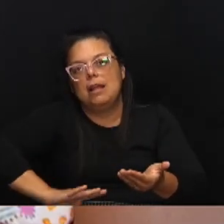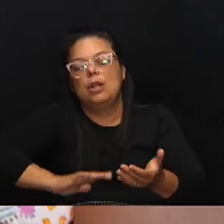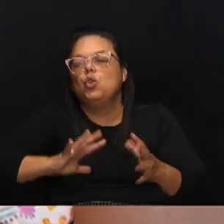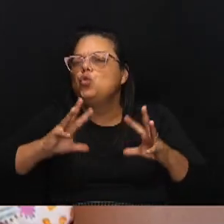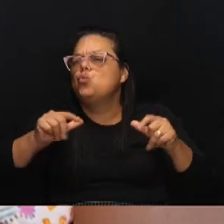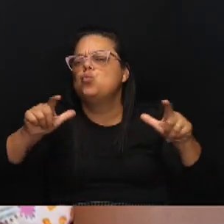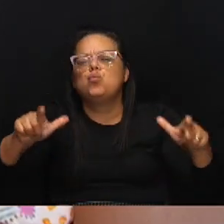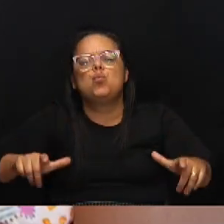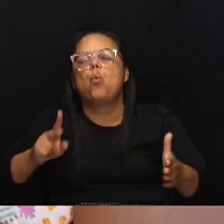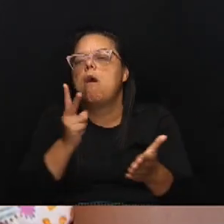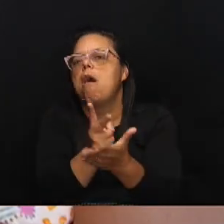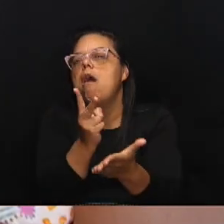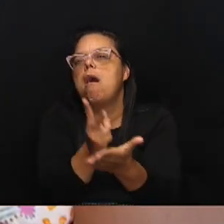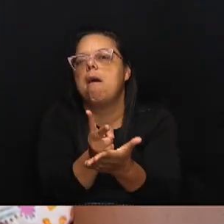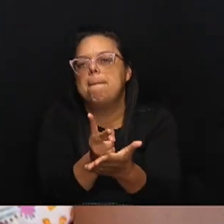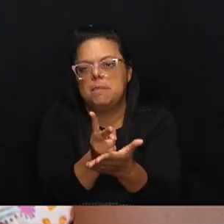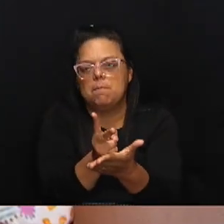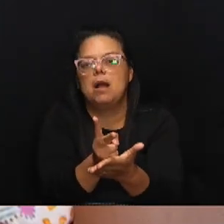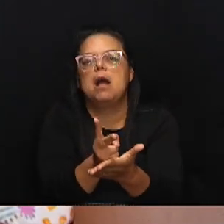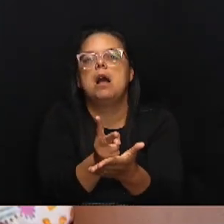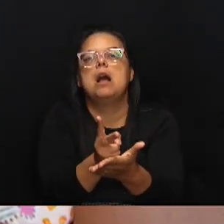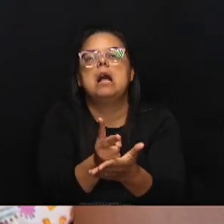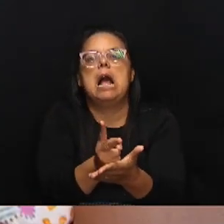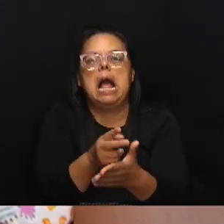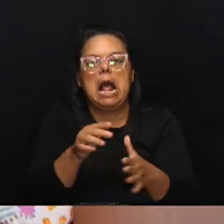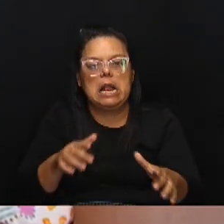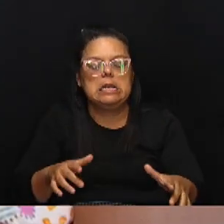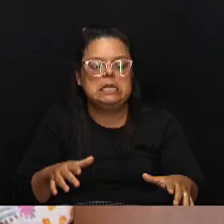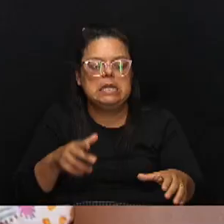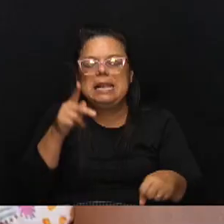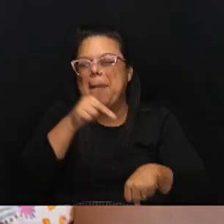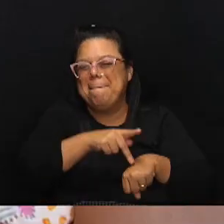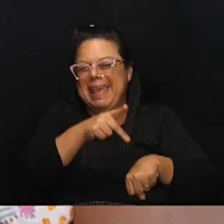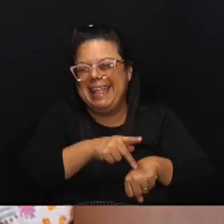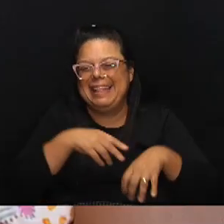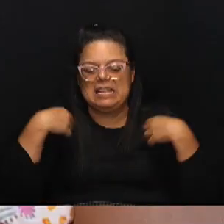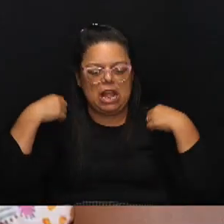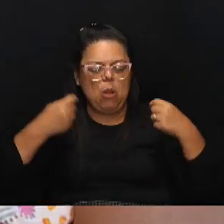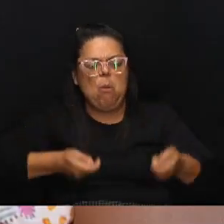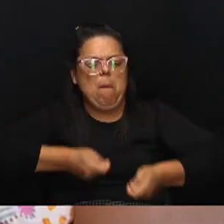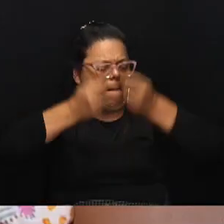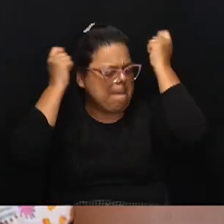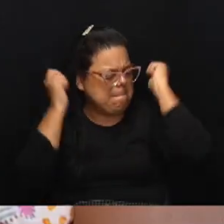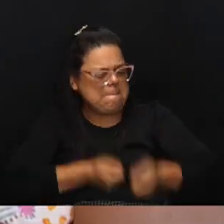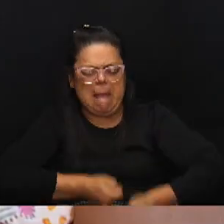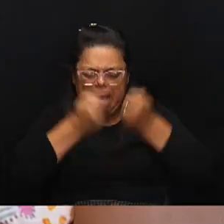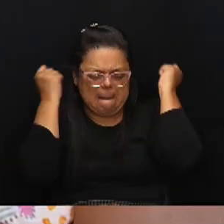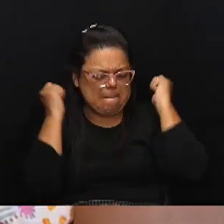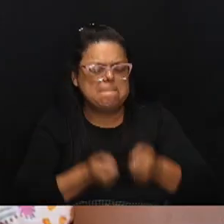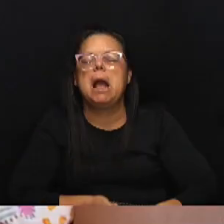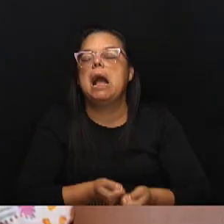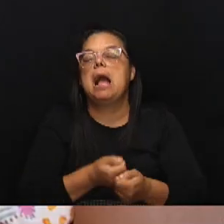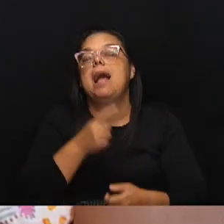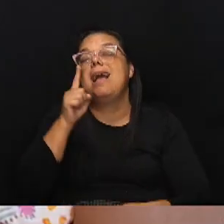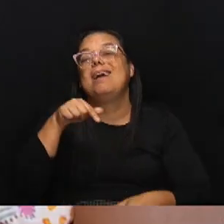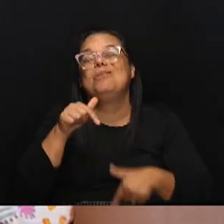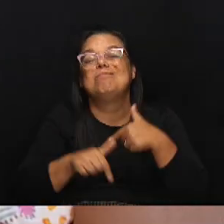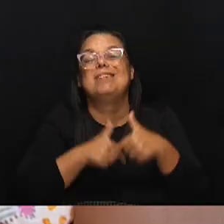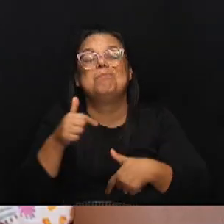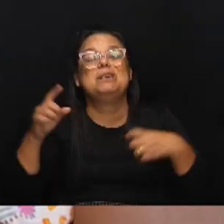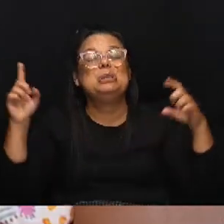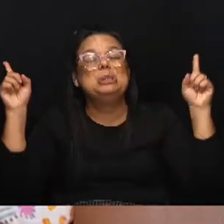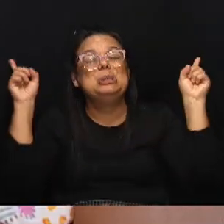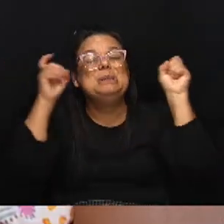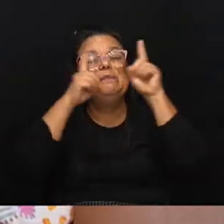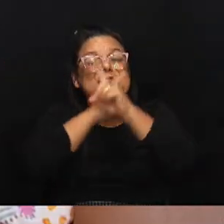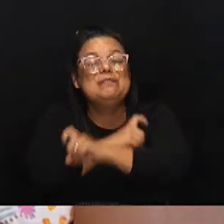espaço. Nesse espaço, elas batiam a roupa na pedra ou, enfim, aonde era possível. Era um trabalho manual muito difícil,